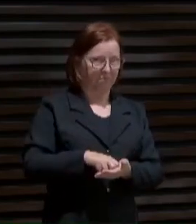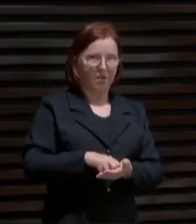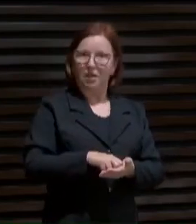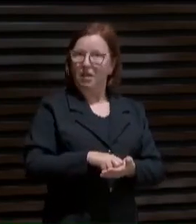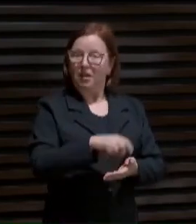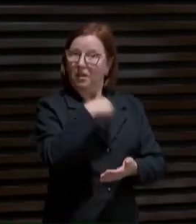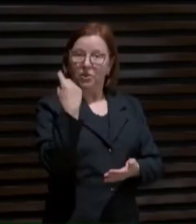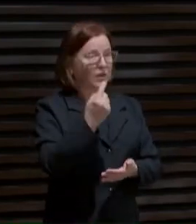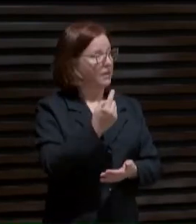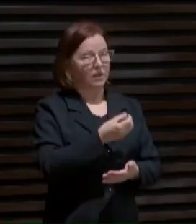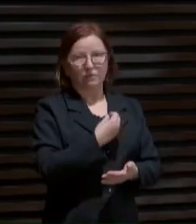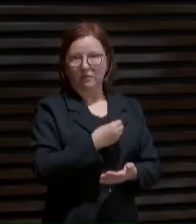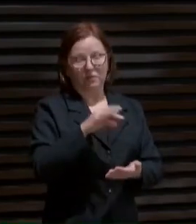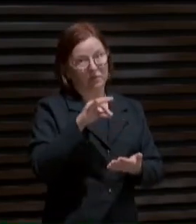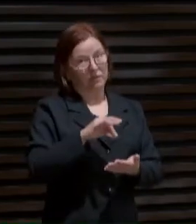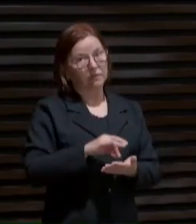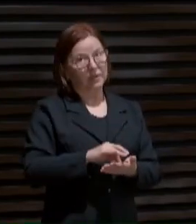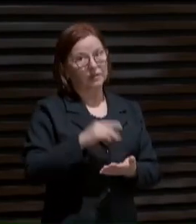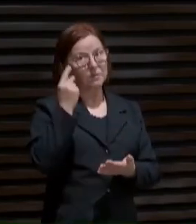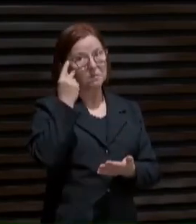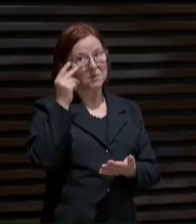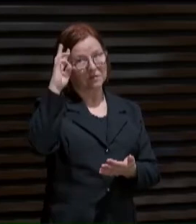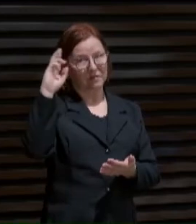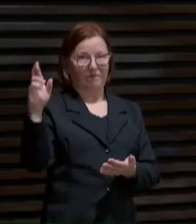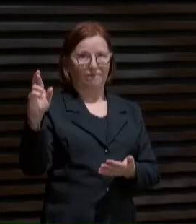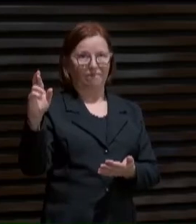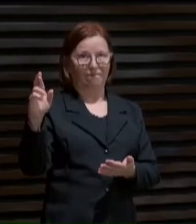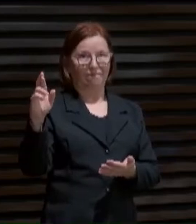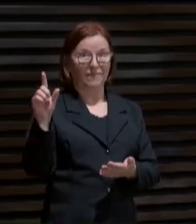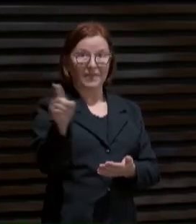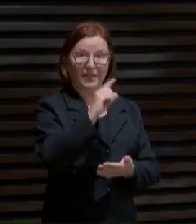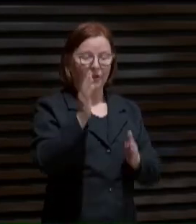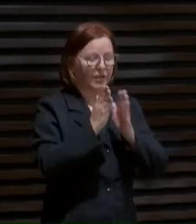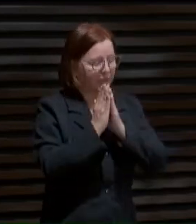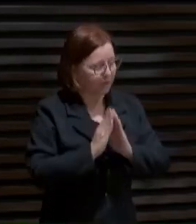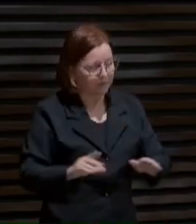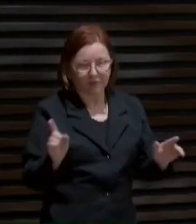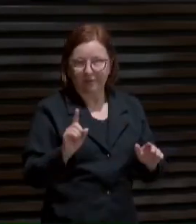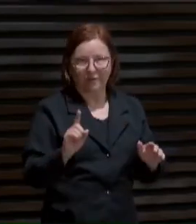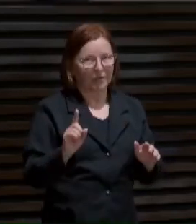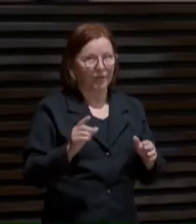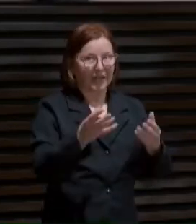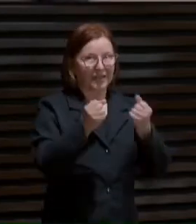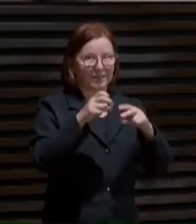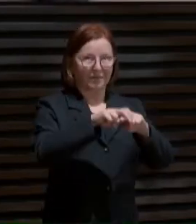para a Glória dele EA Nossa adoração Não é aceitável diante do Senhor